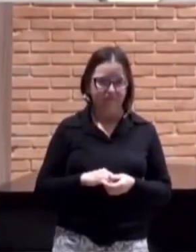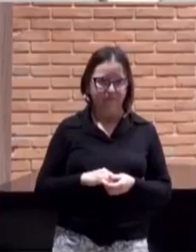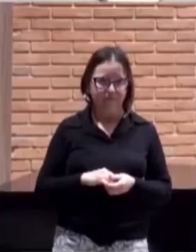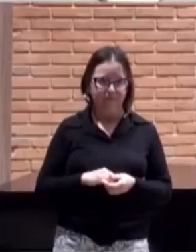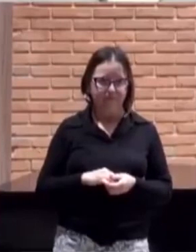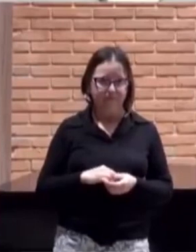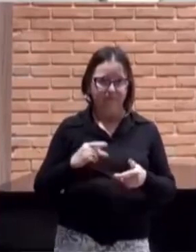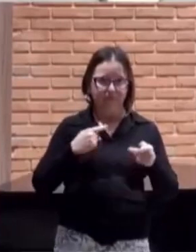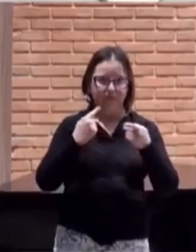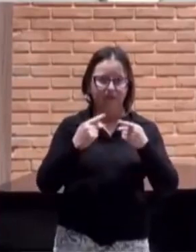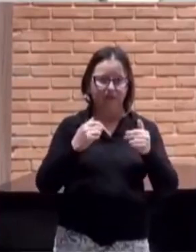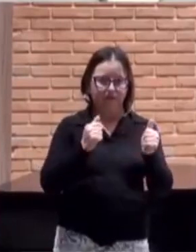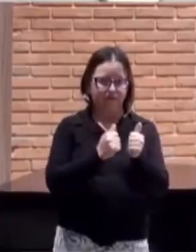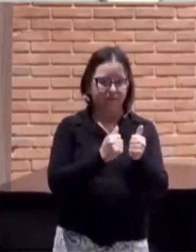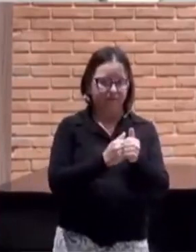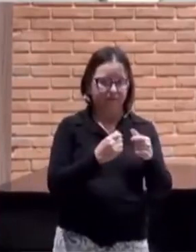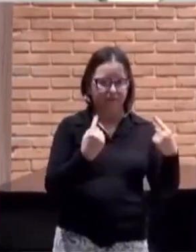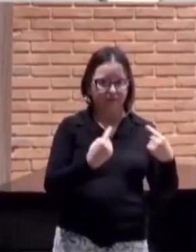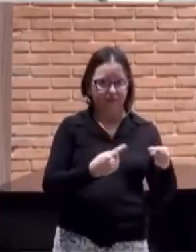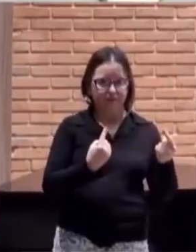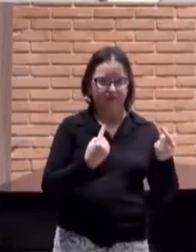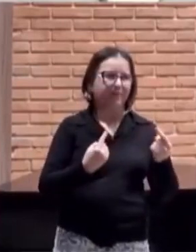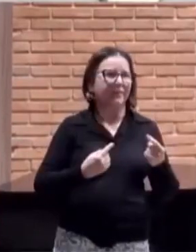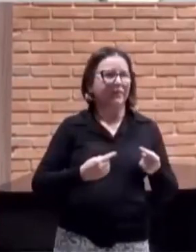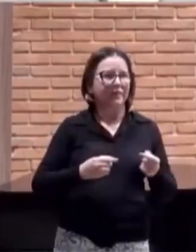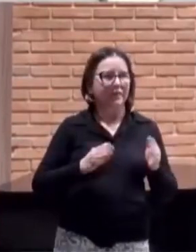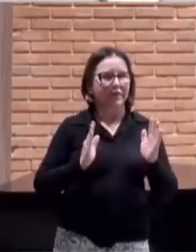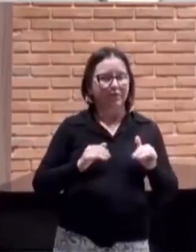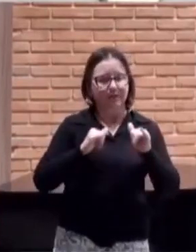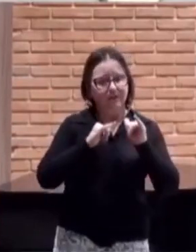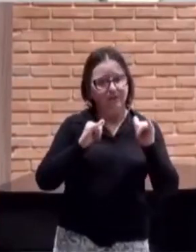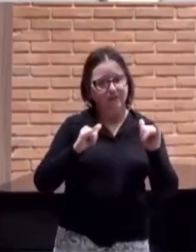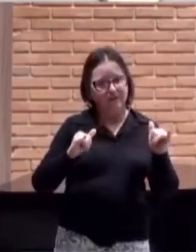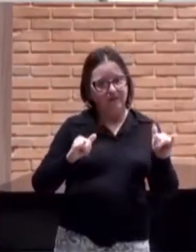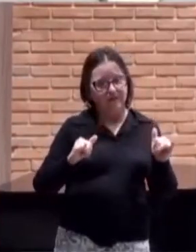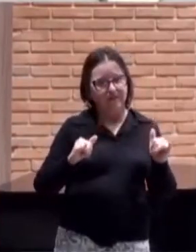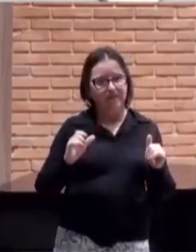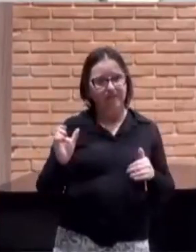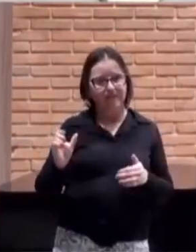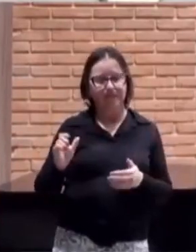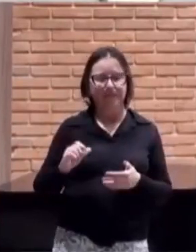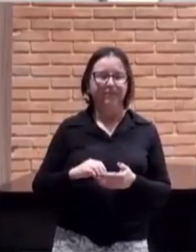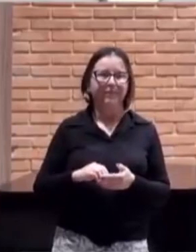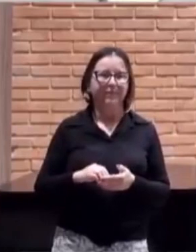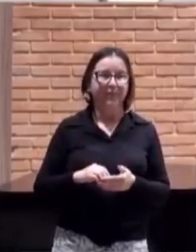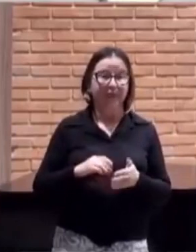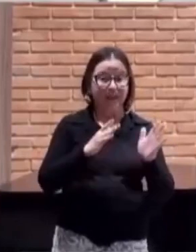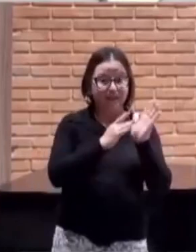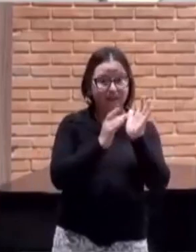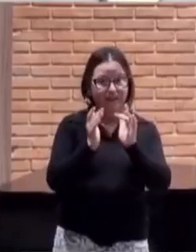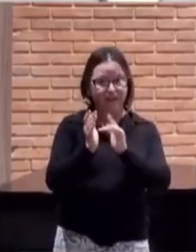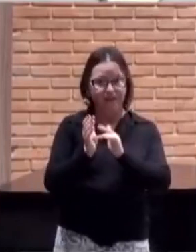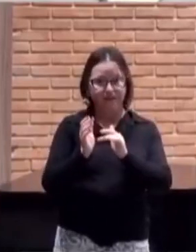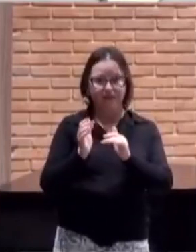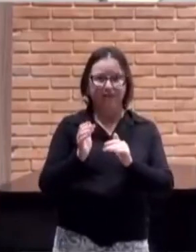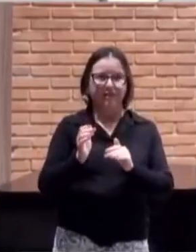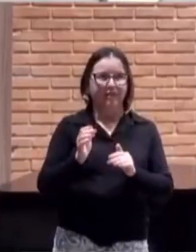fala da perseguição predita. Jesus vai falar com os